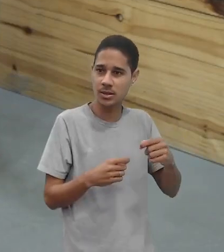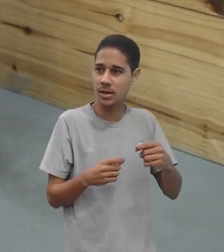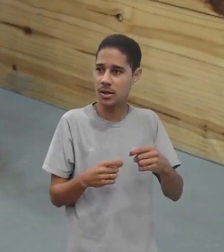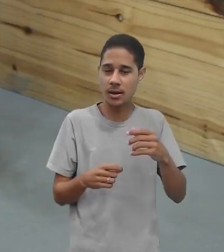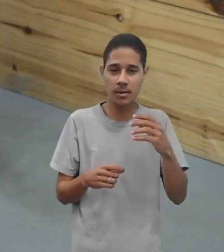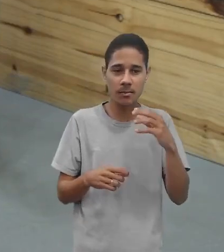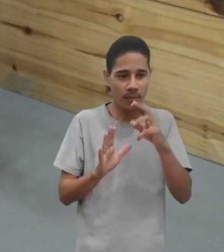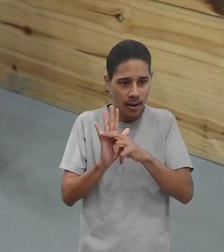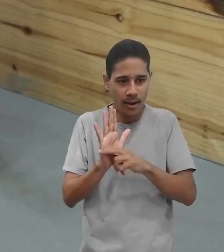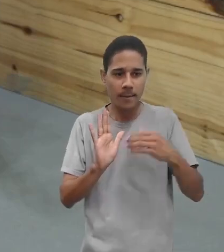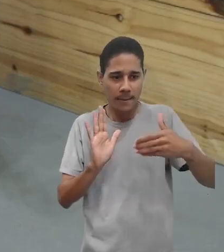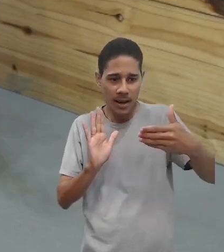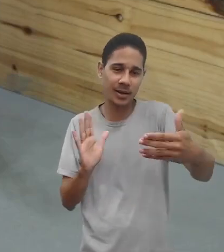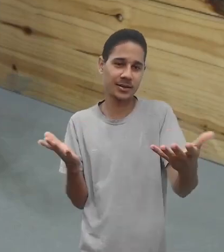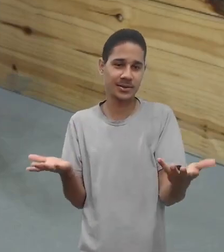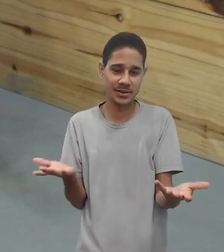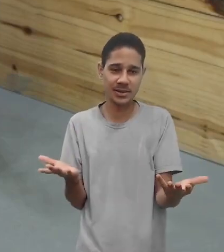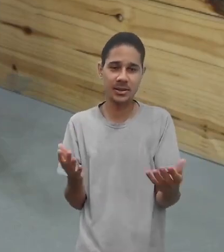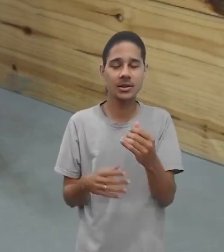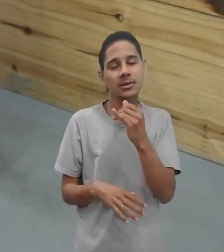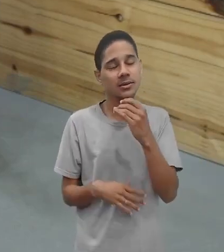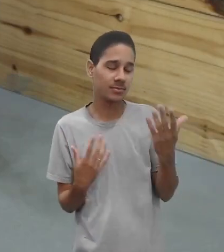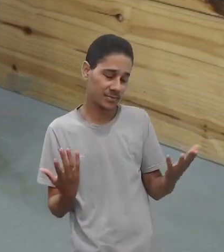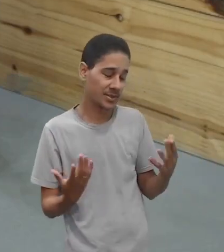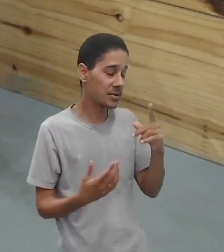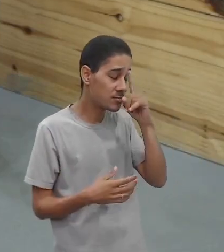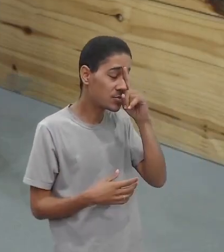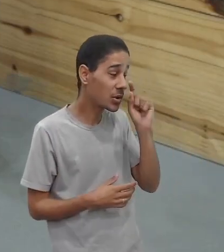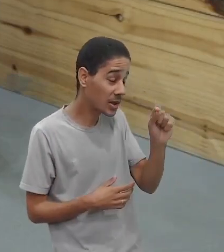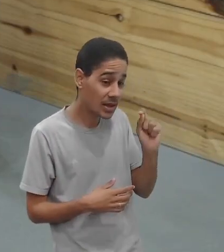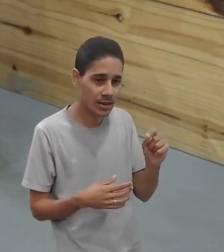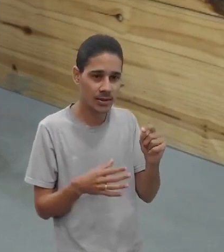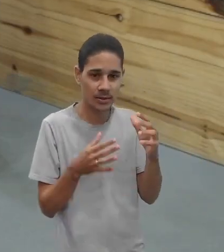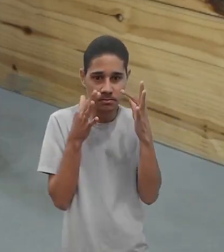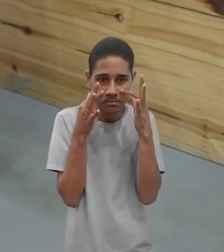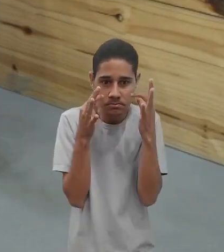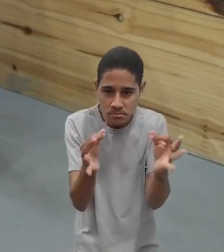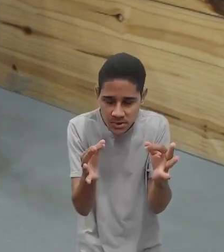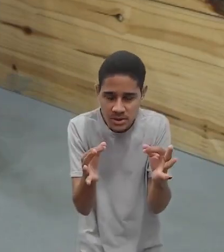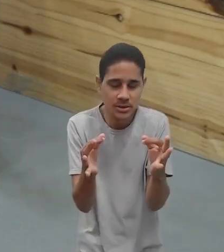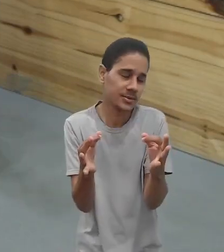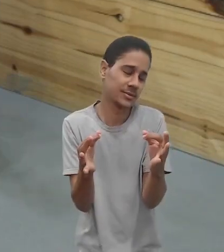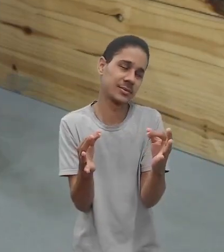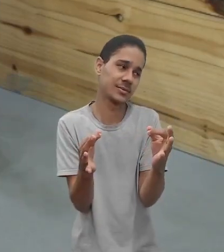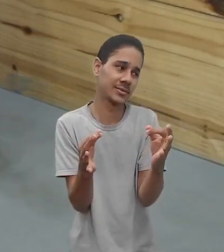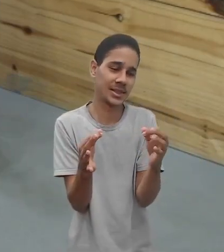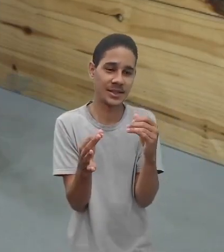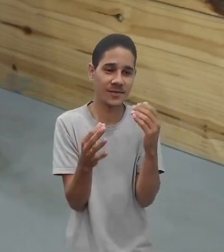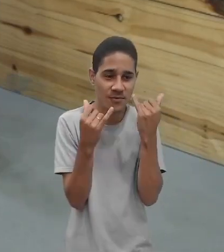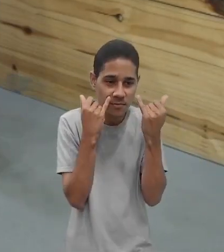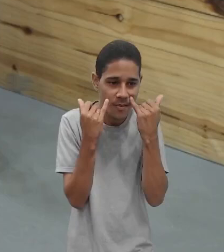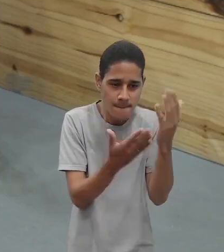ter esse olhar atento a esse tipo de remanejamento de dados,